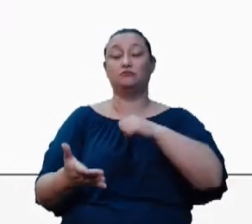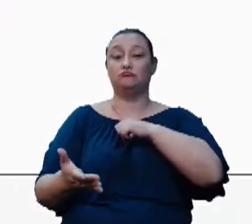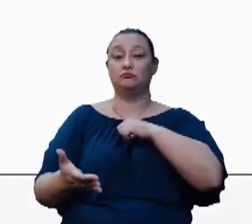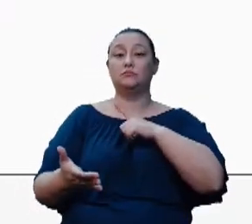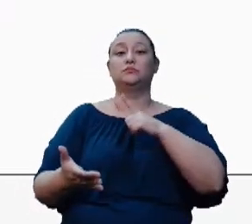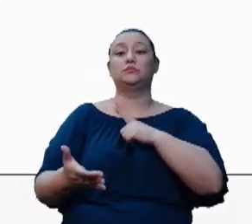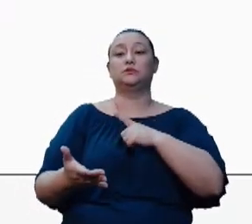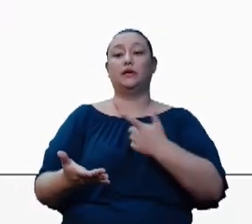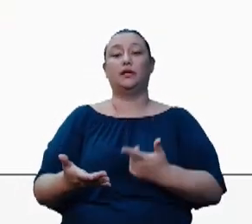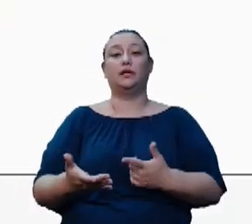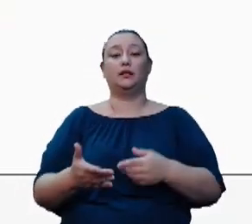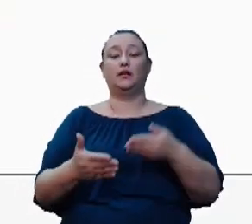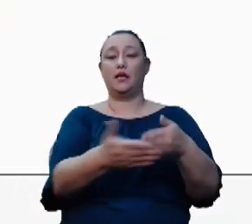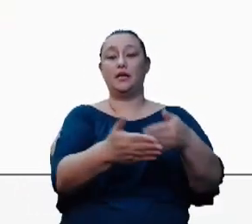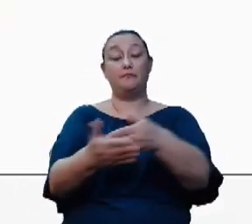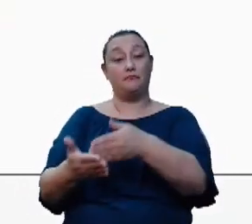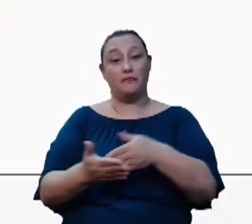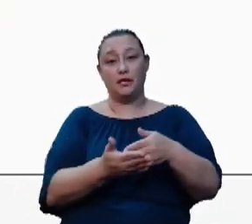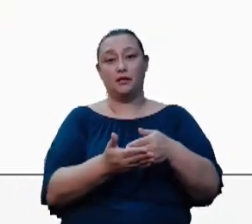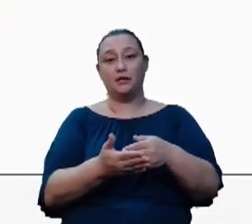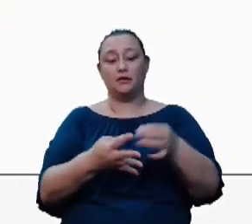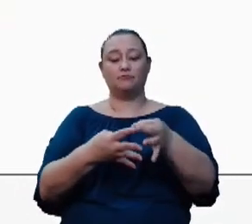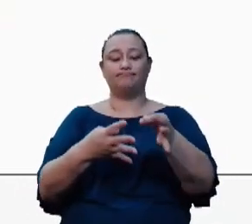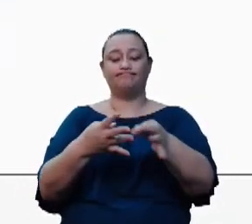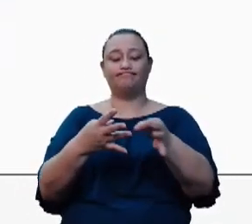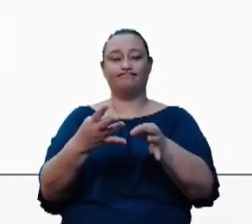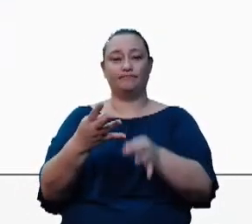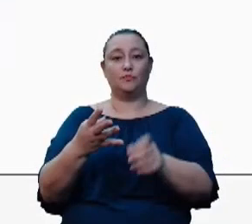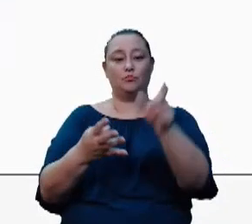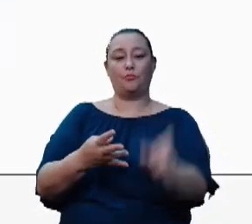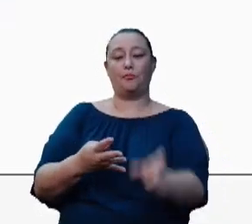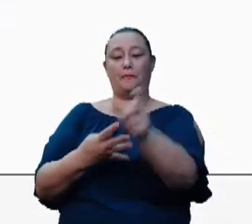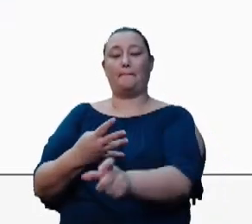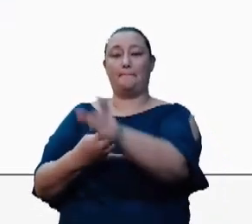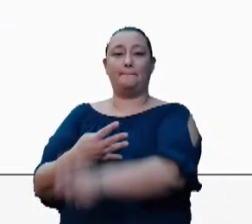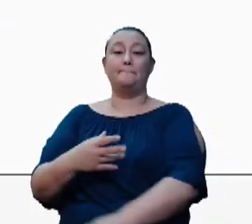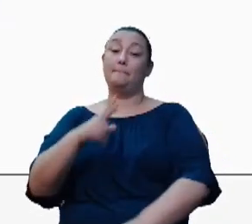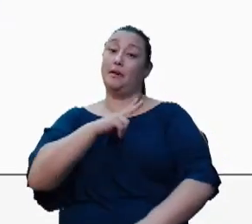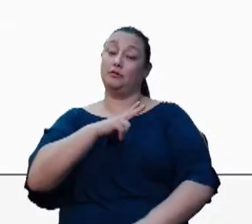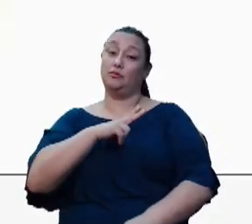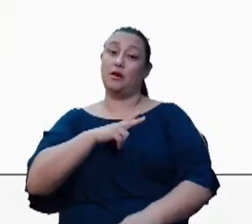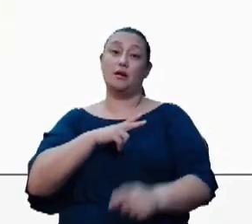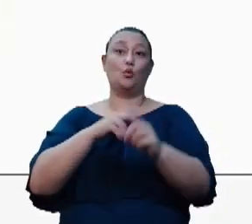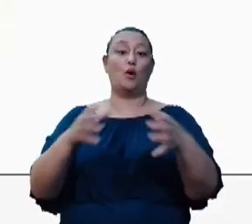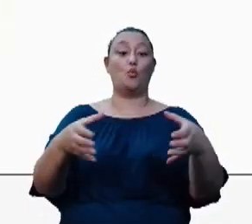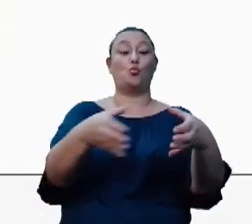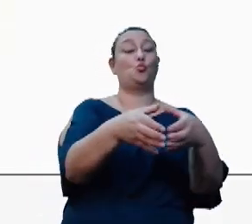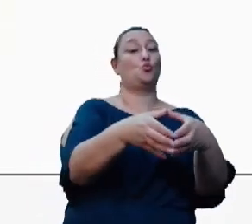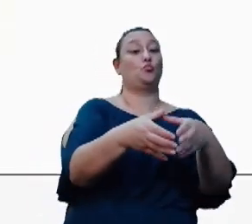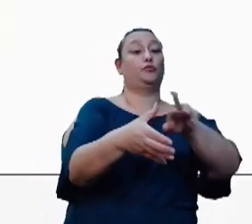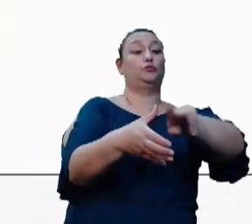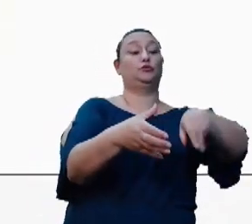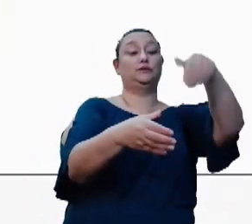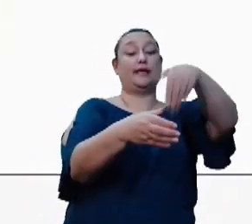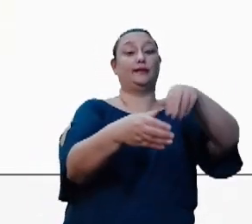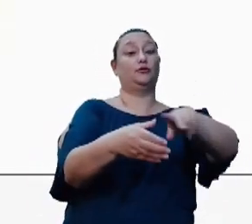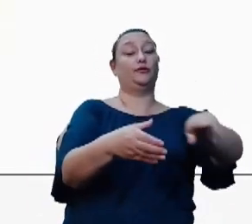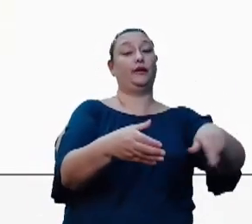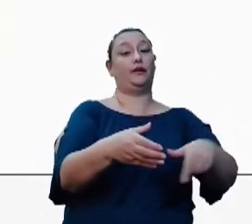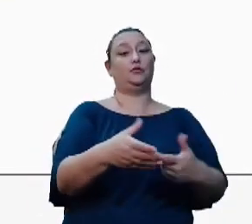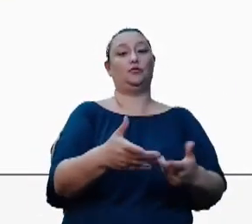se limitam à descrição de casos individuais e não como estudo de um grupo de pessoas com